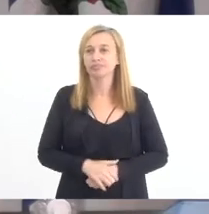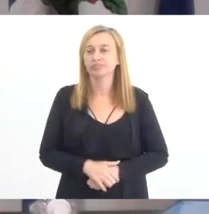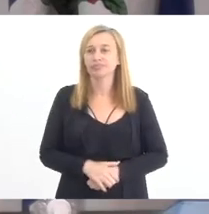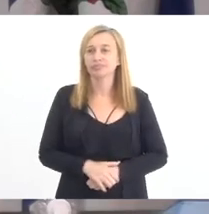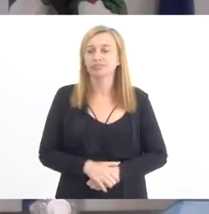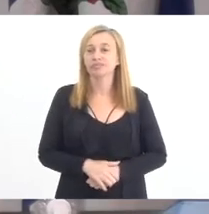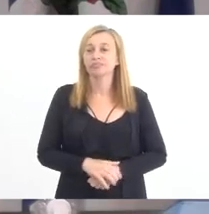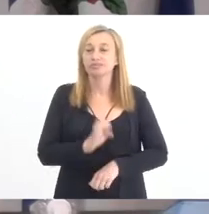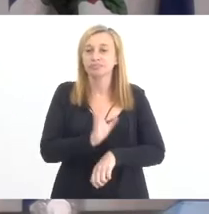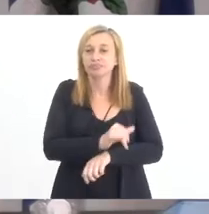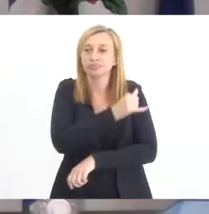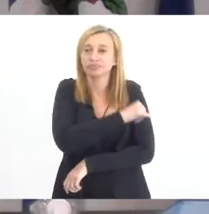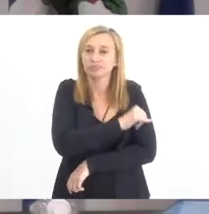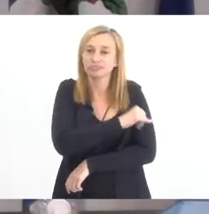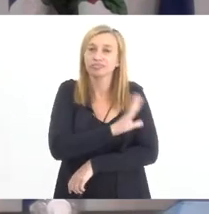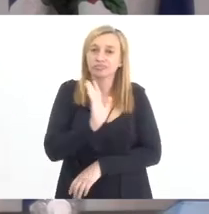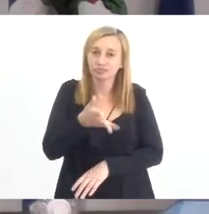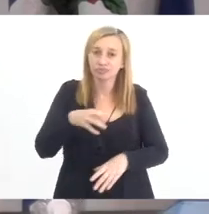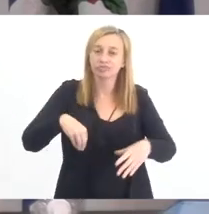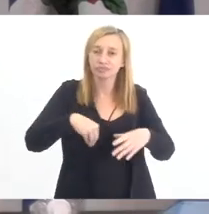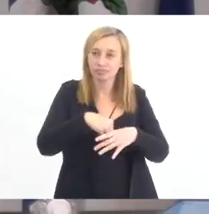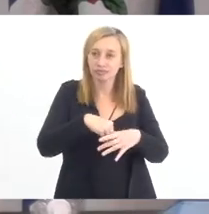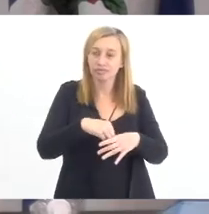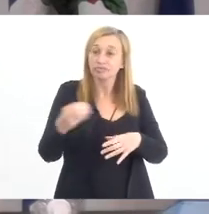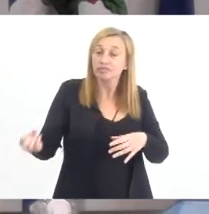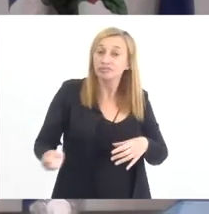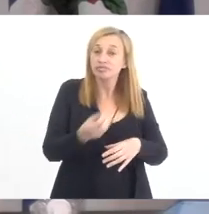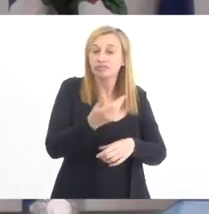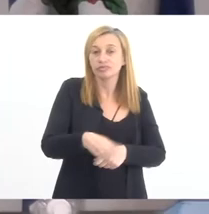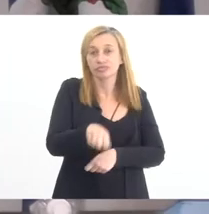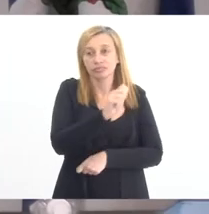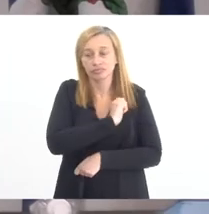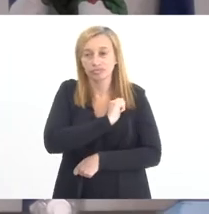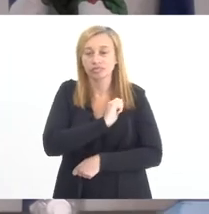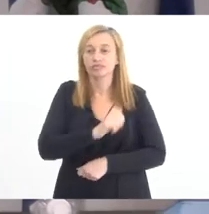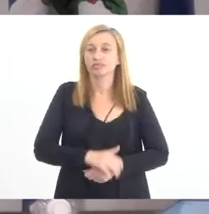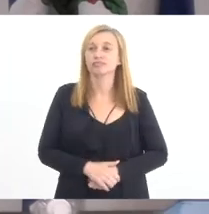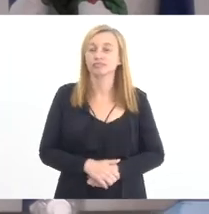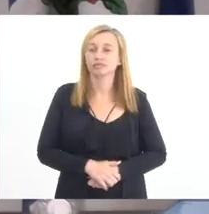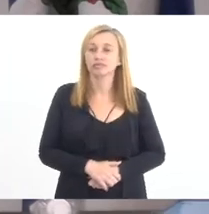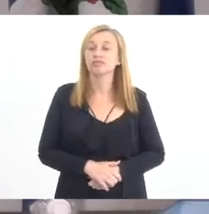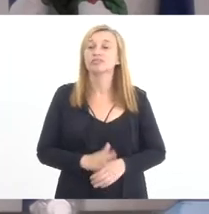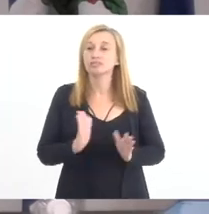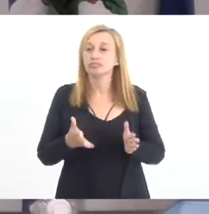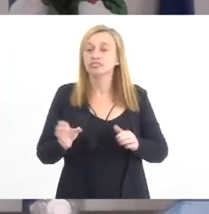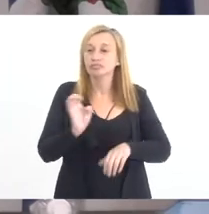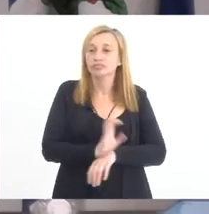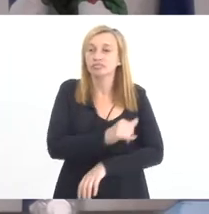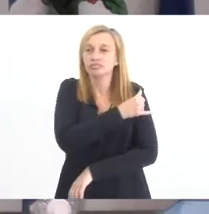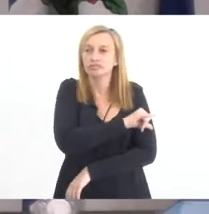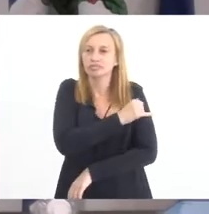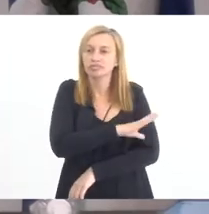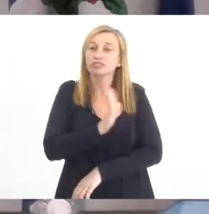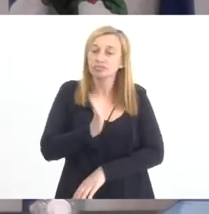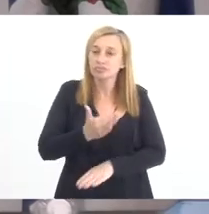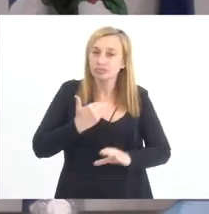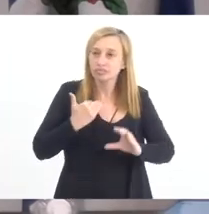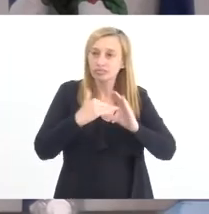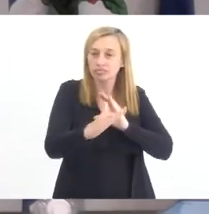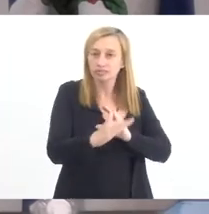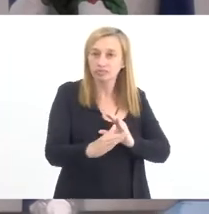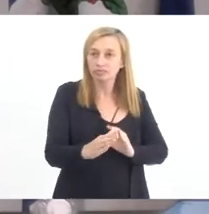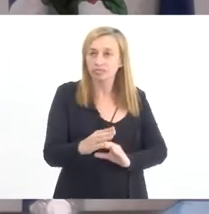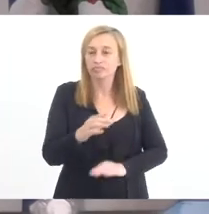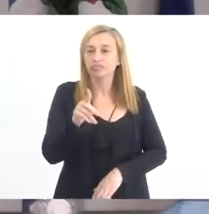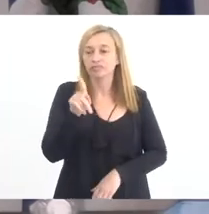onde o Estado do Rio de Janeiro já ingressou no novo regime de recuperação fiscal, onde o Estado do Rio de Janeiro já enviou o